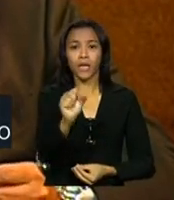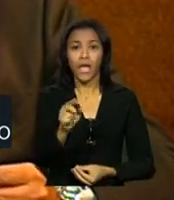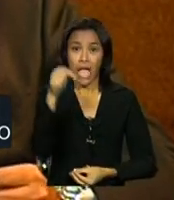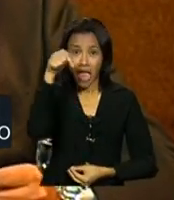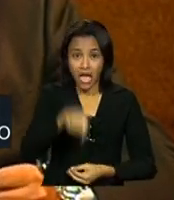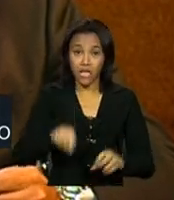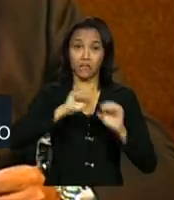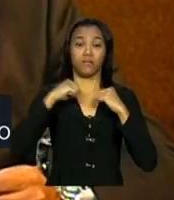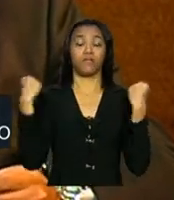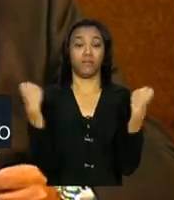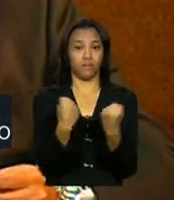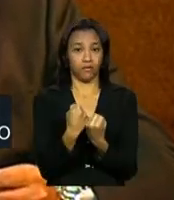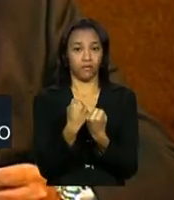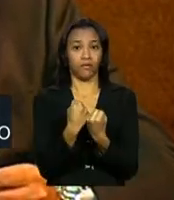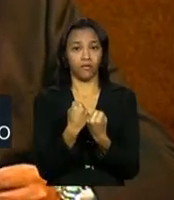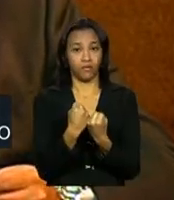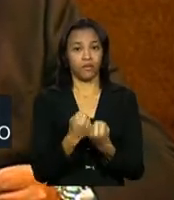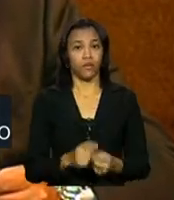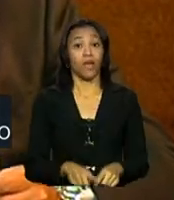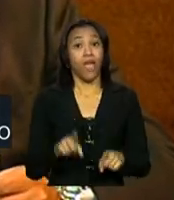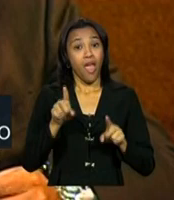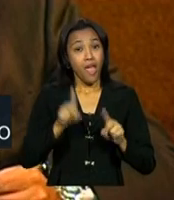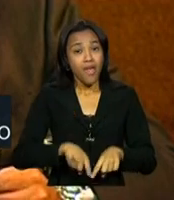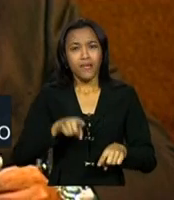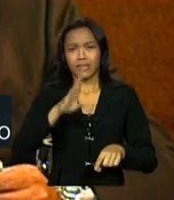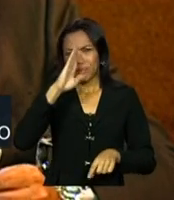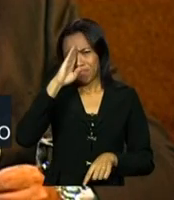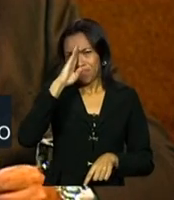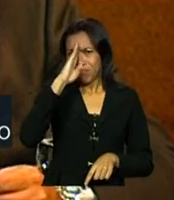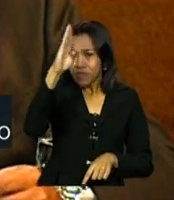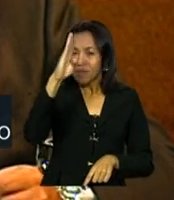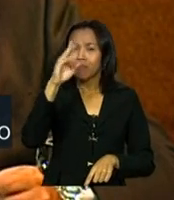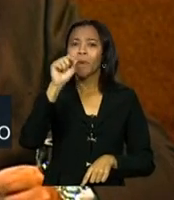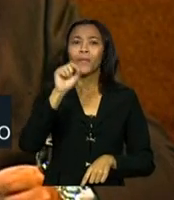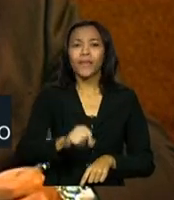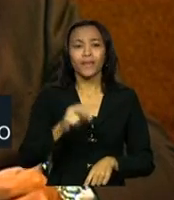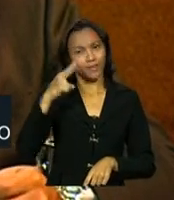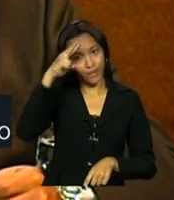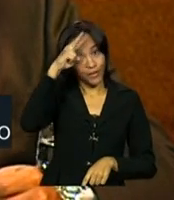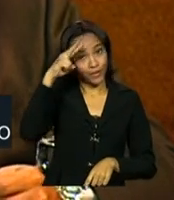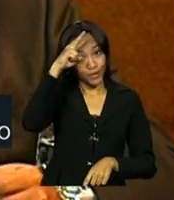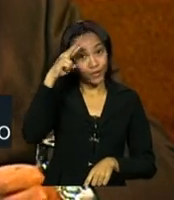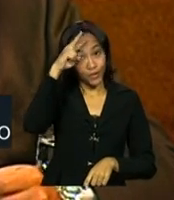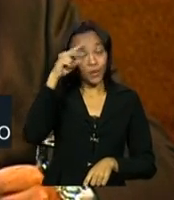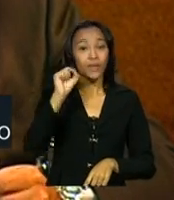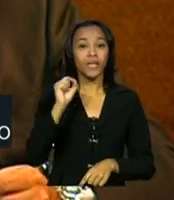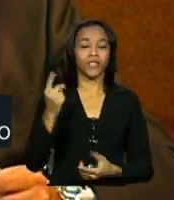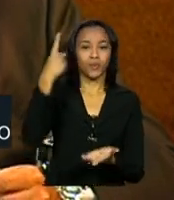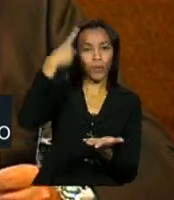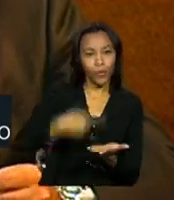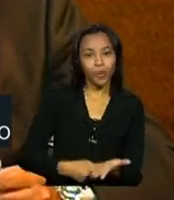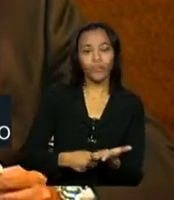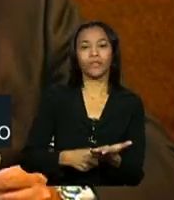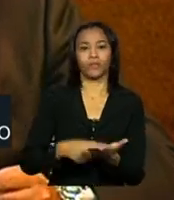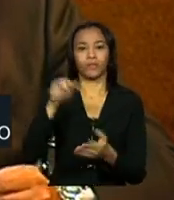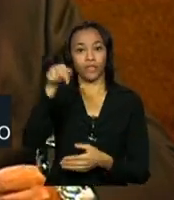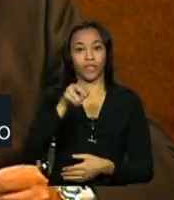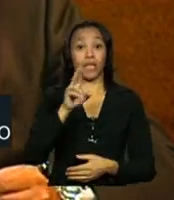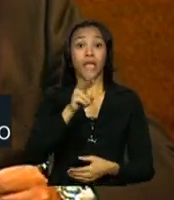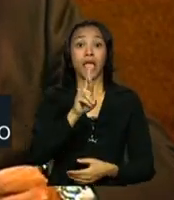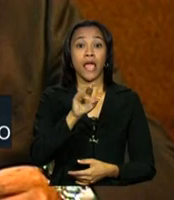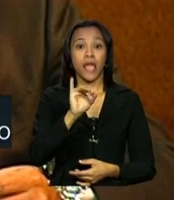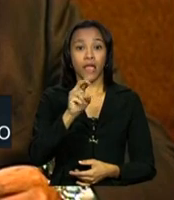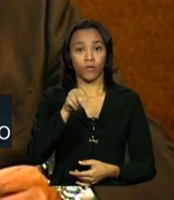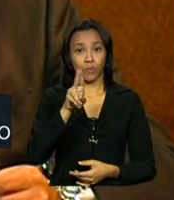seminário É também um Marco dentro da história da parceria Brasil Reino Unido que está sendo